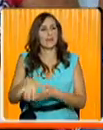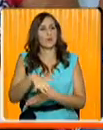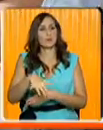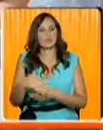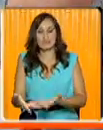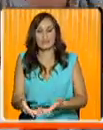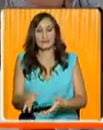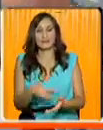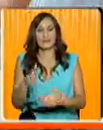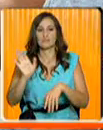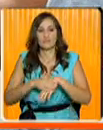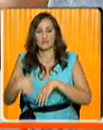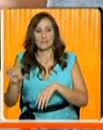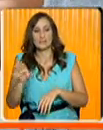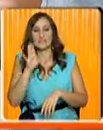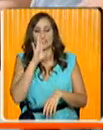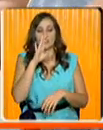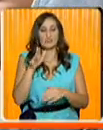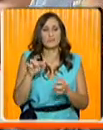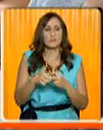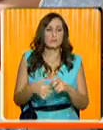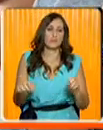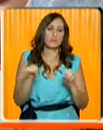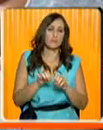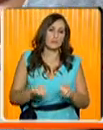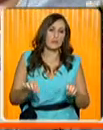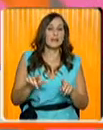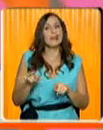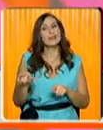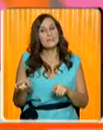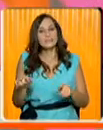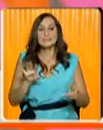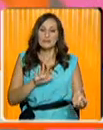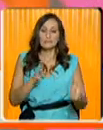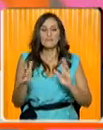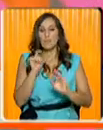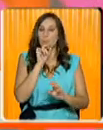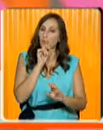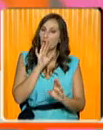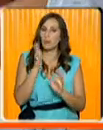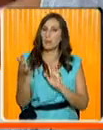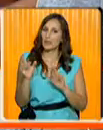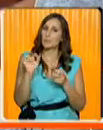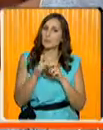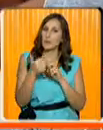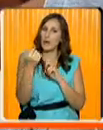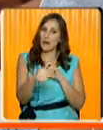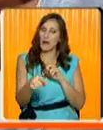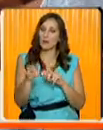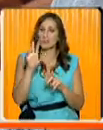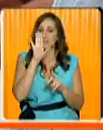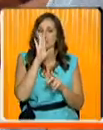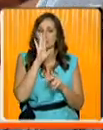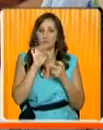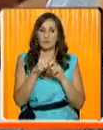normalmente está aqui, nada, ires-te embora. Se for um não tem nada mais pastoso, aí já há uma margem em que pode. Agora, se vocês nesse não